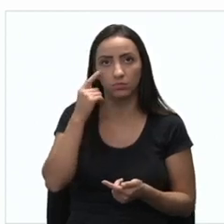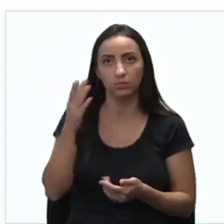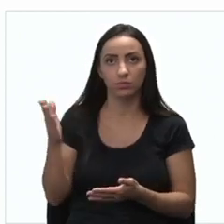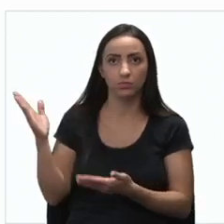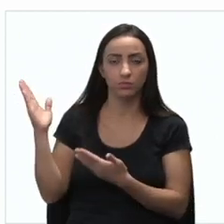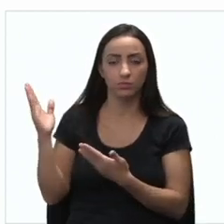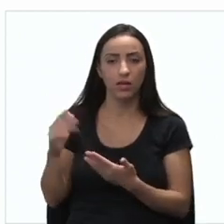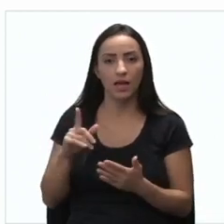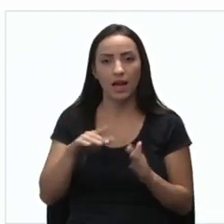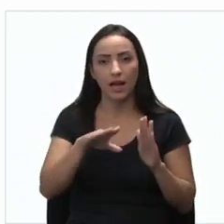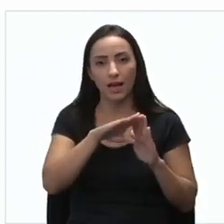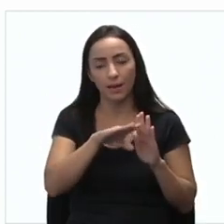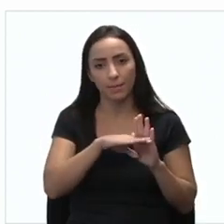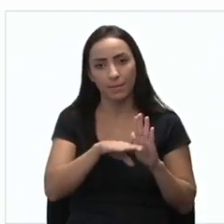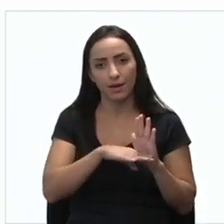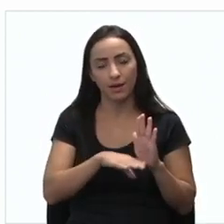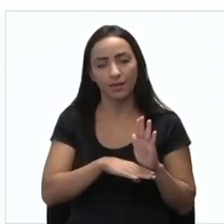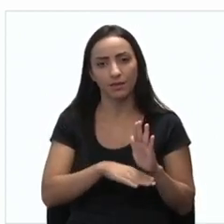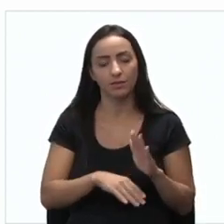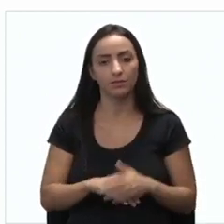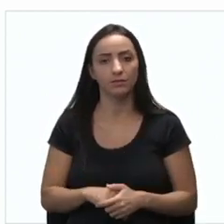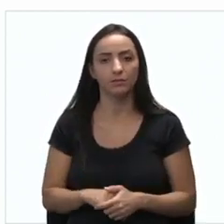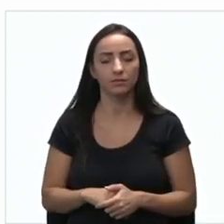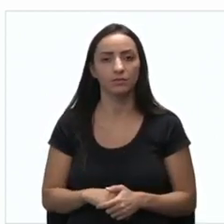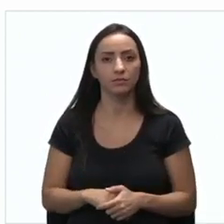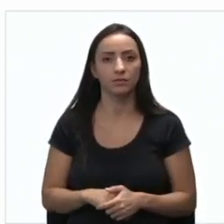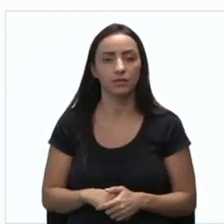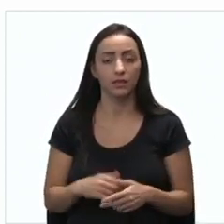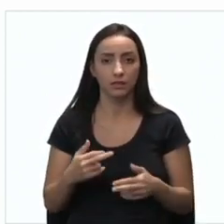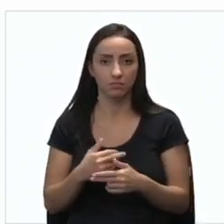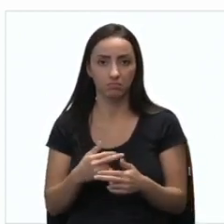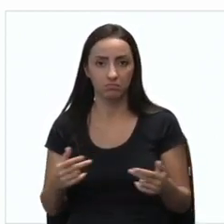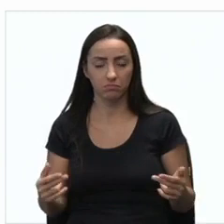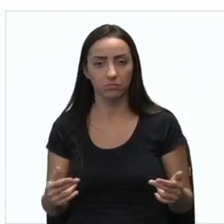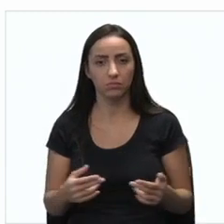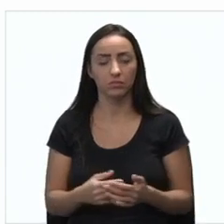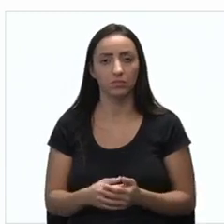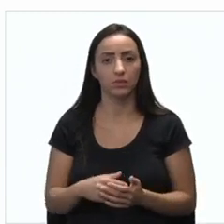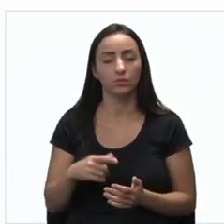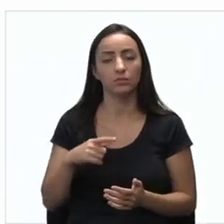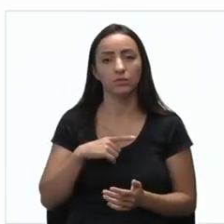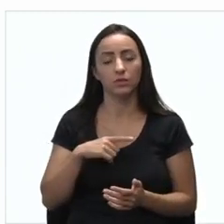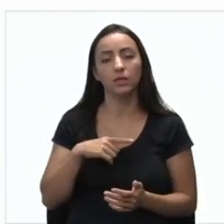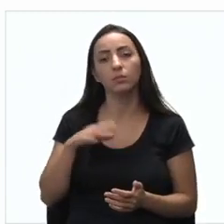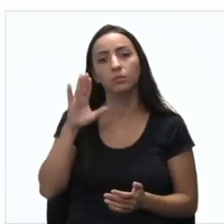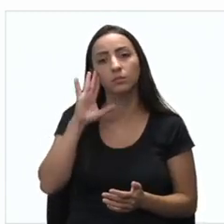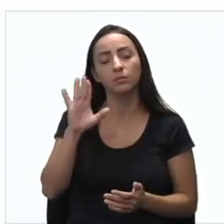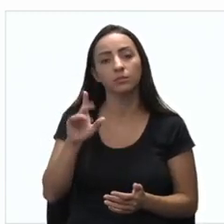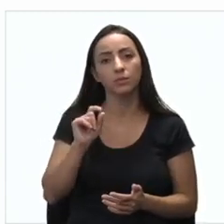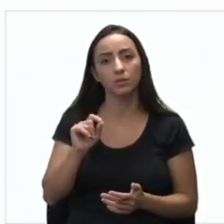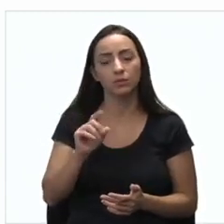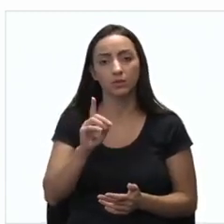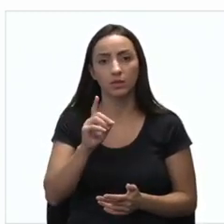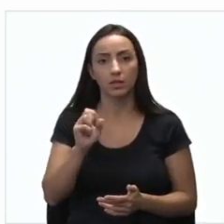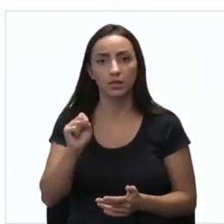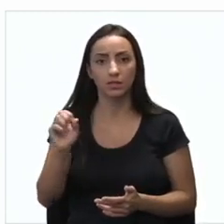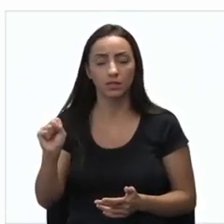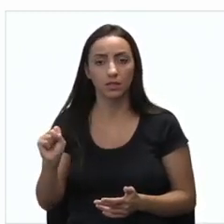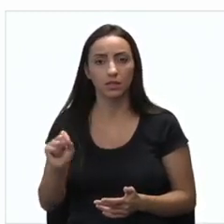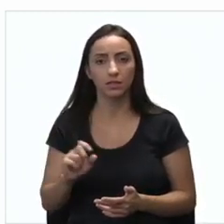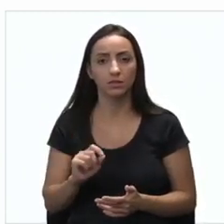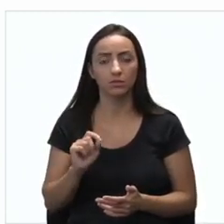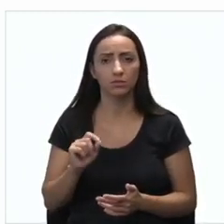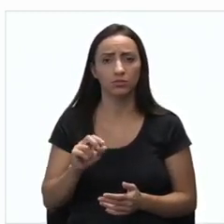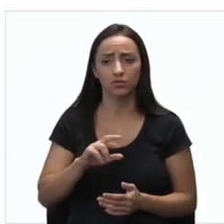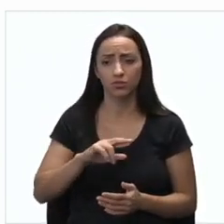de camadas aí dos determinantes. Então, eles destacam os DSS dispostos